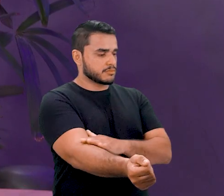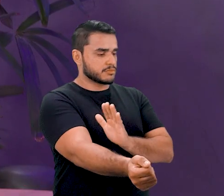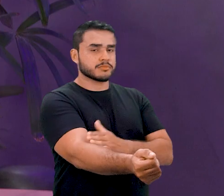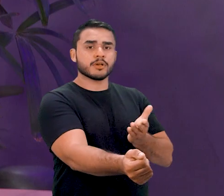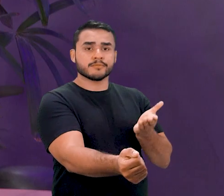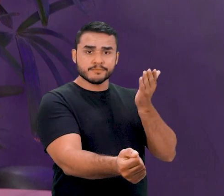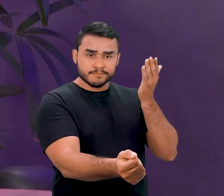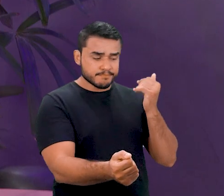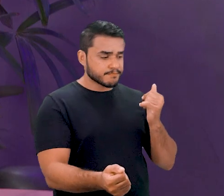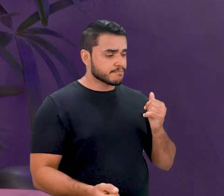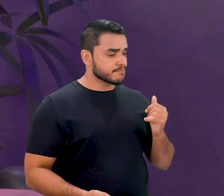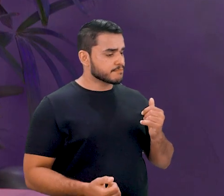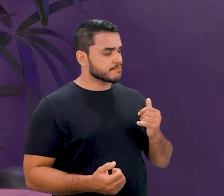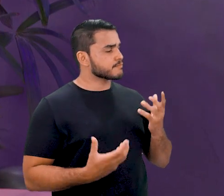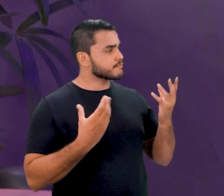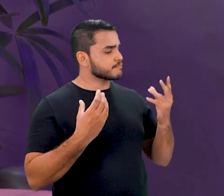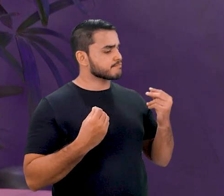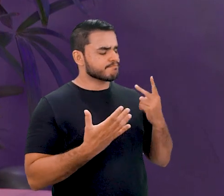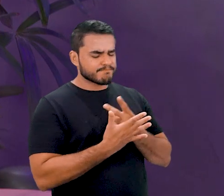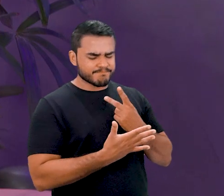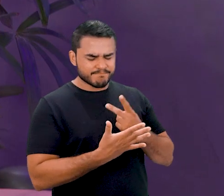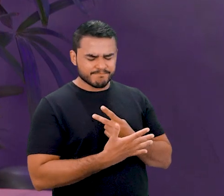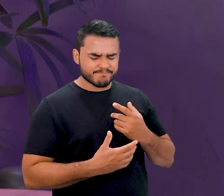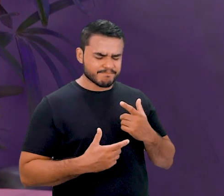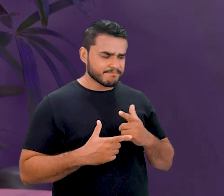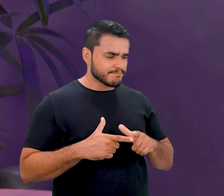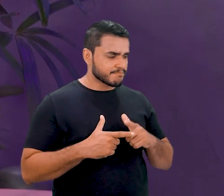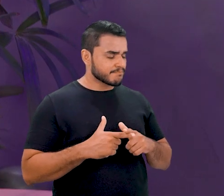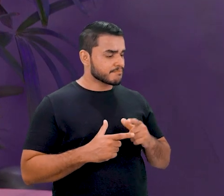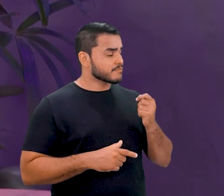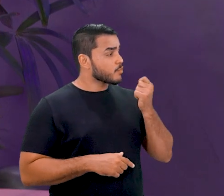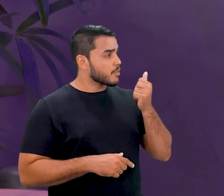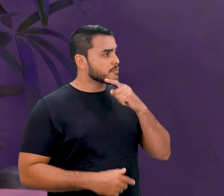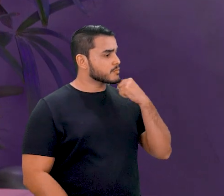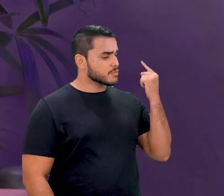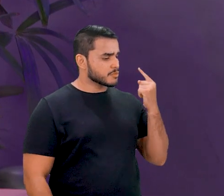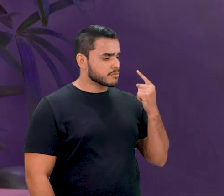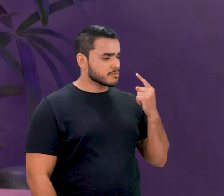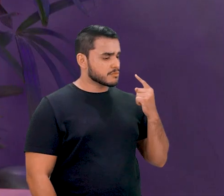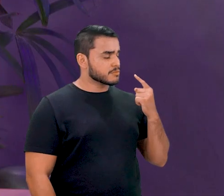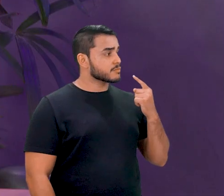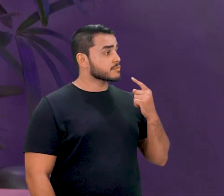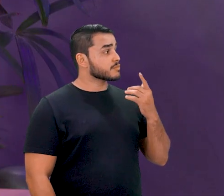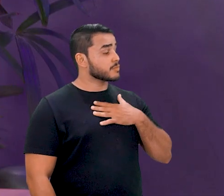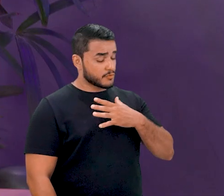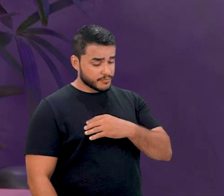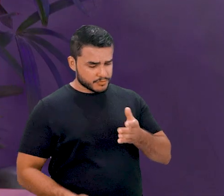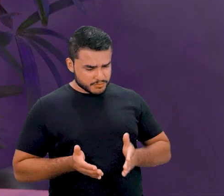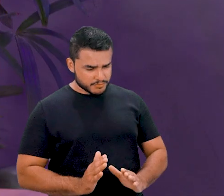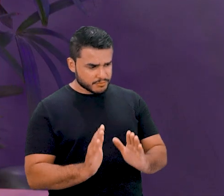pré-eclâmpsia que deu muito errado. Eu quase perdi minha vida. O meu filho faleceu 4 dias